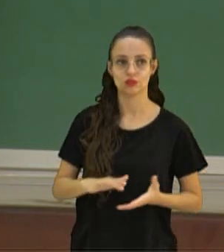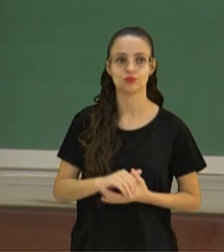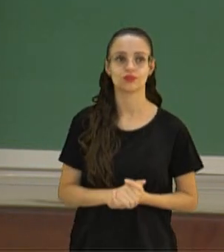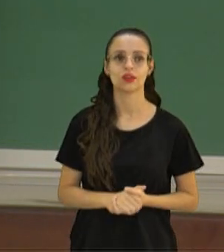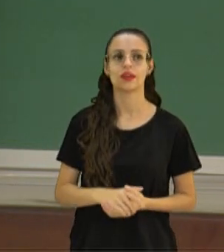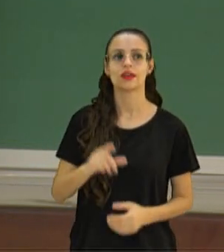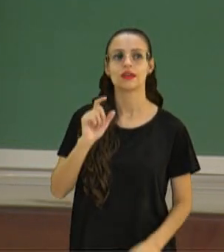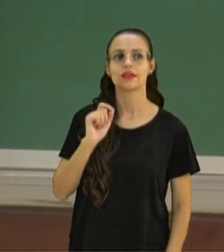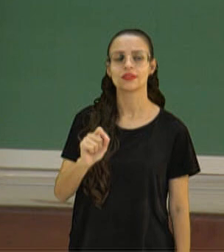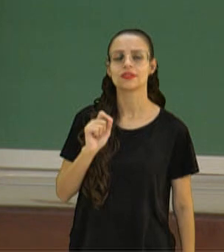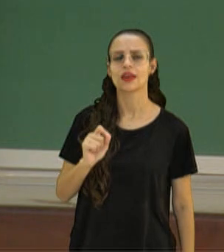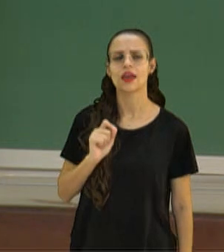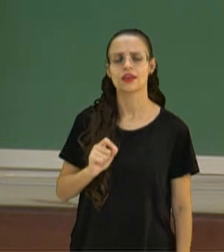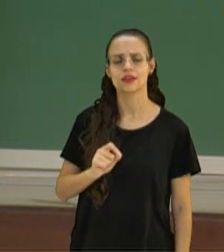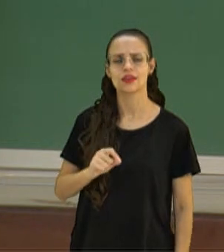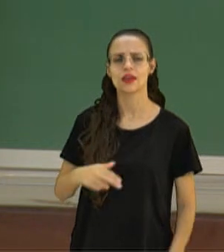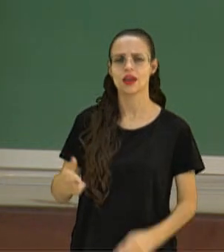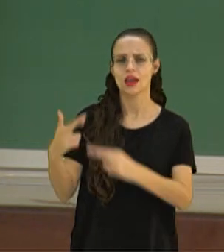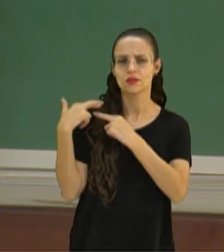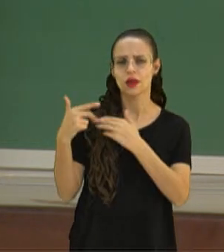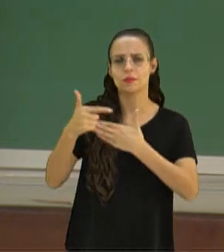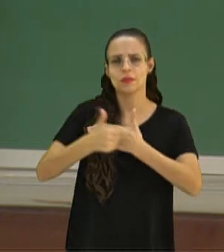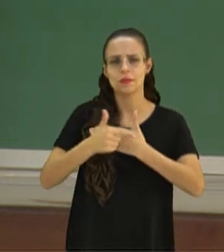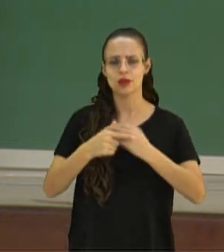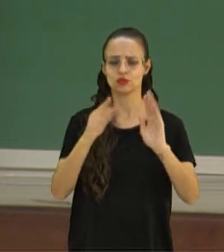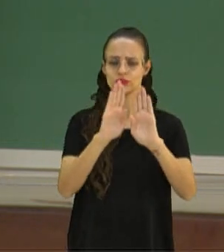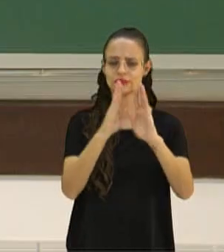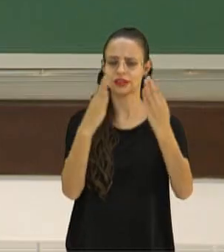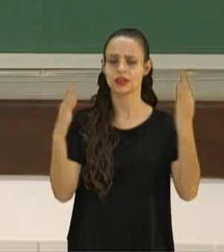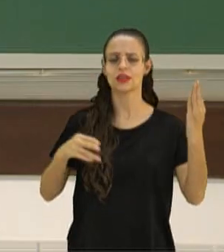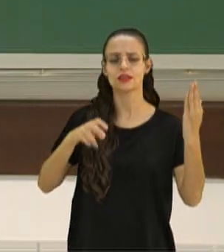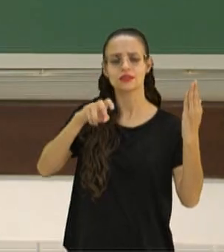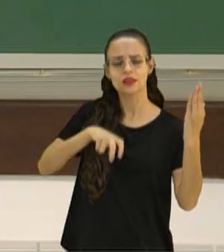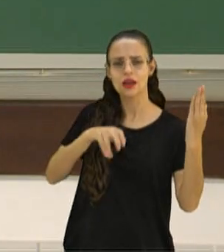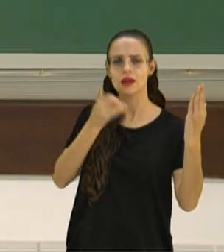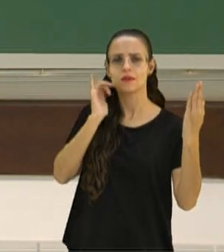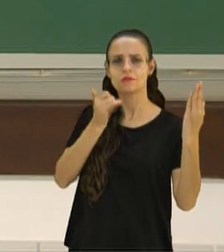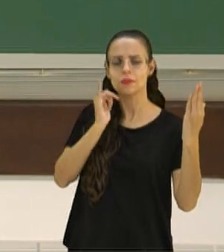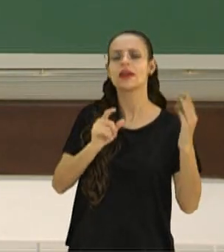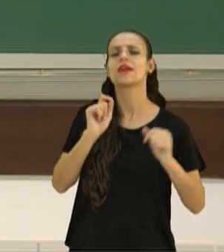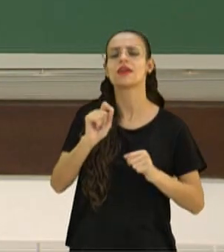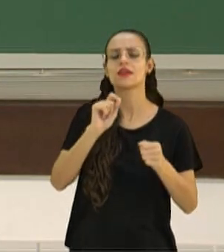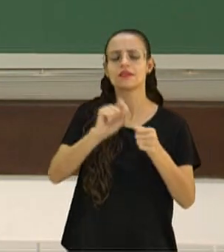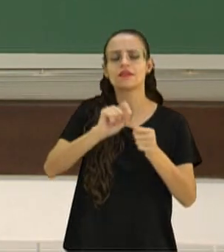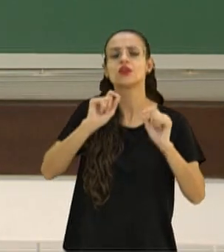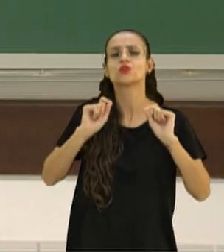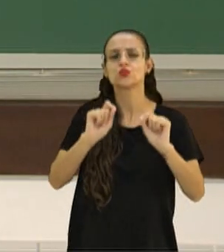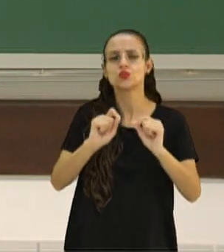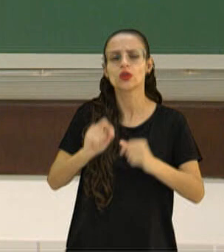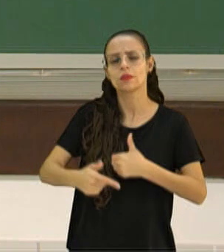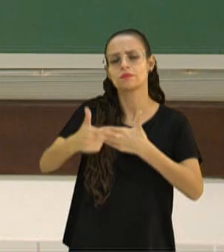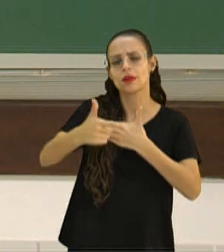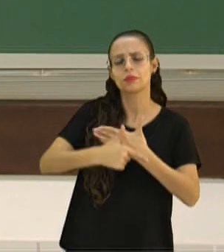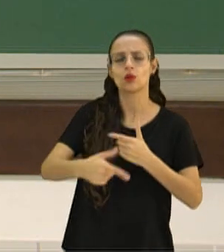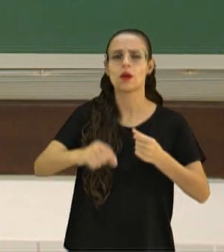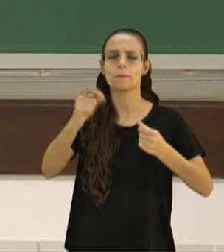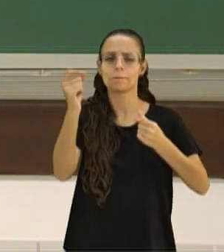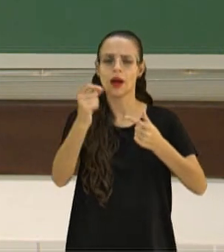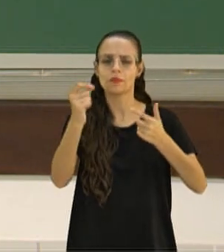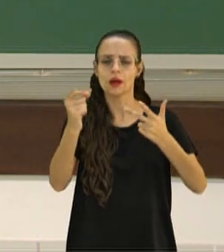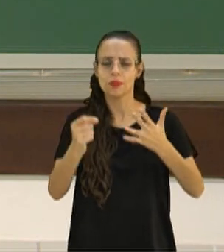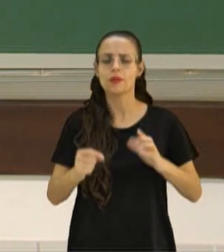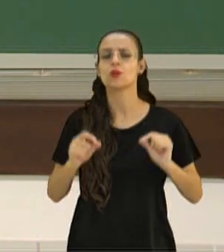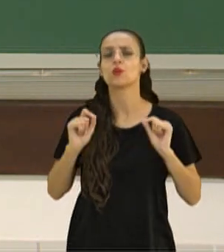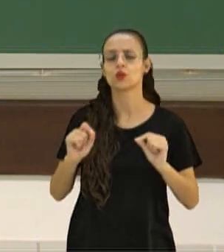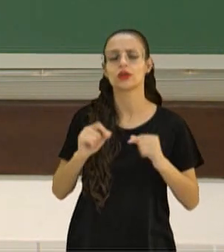as atribuições do Game Master no RPG, né? Então, Game Master, jogador narrador ou narrador, né? Também